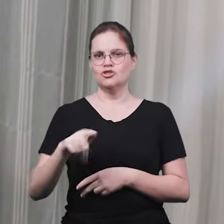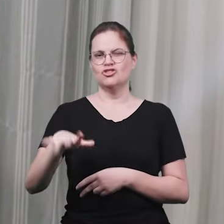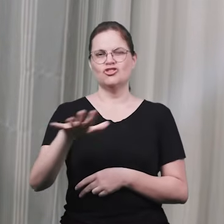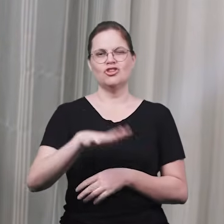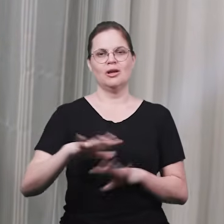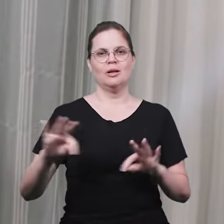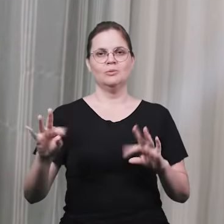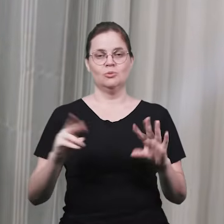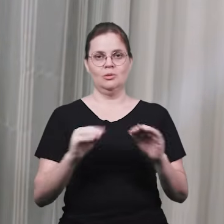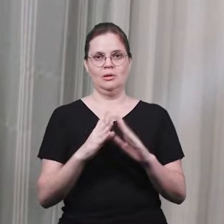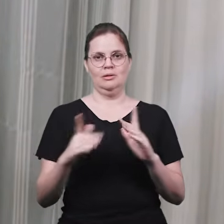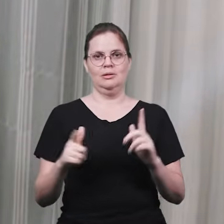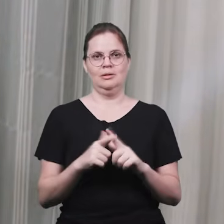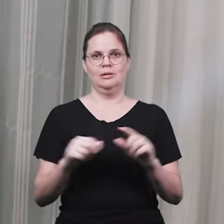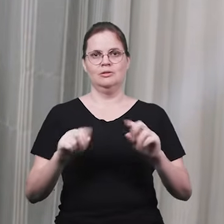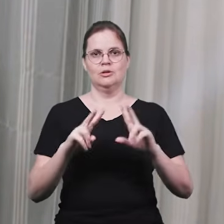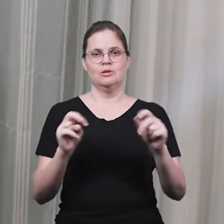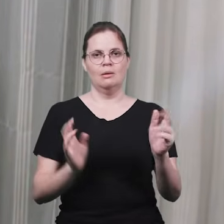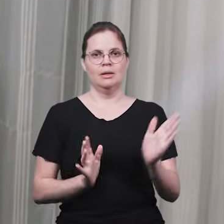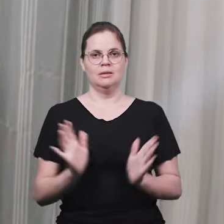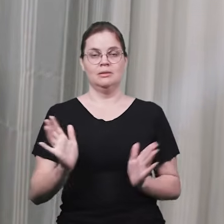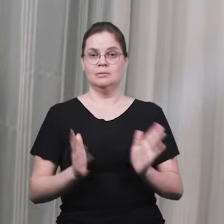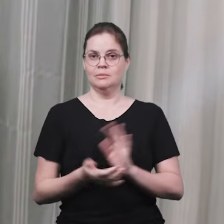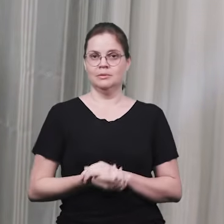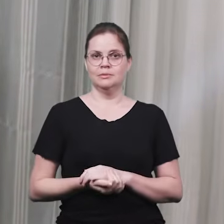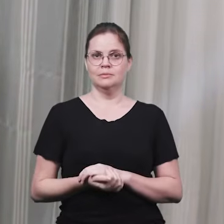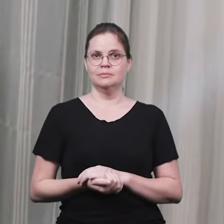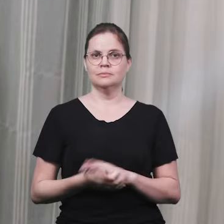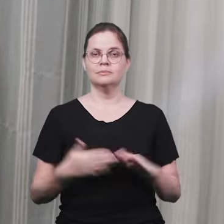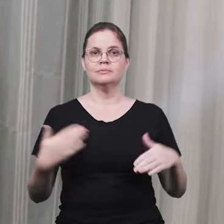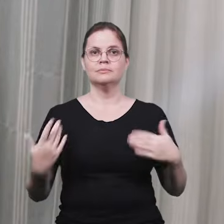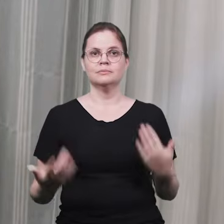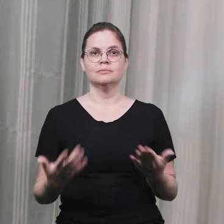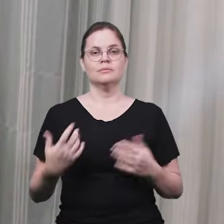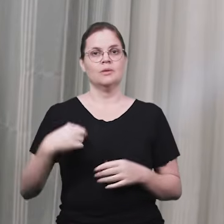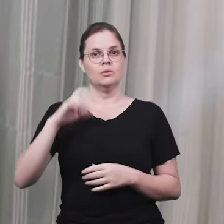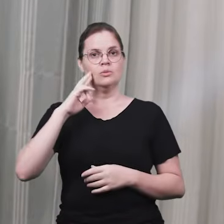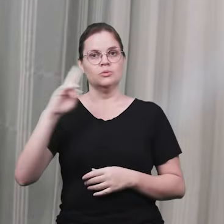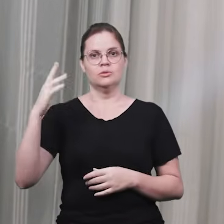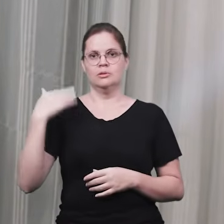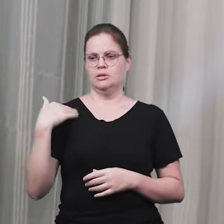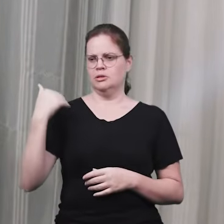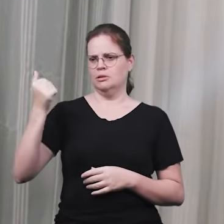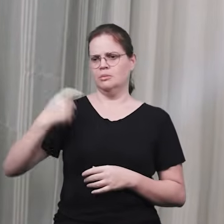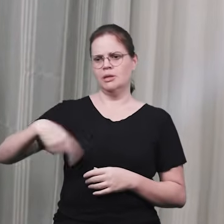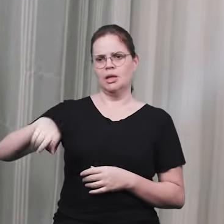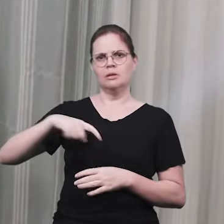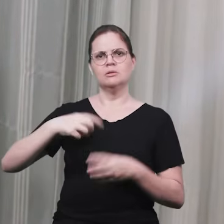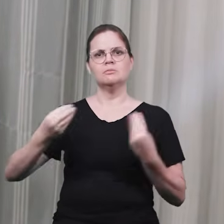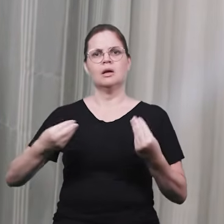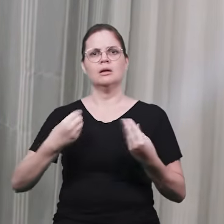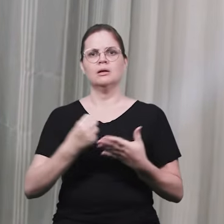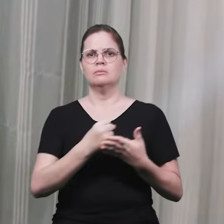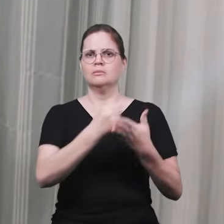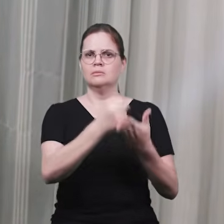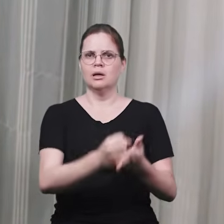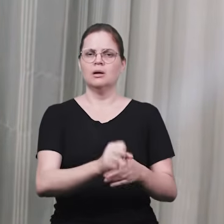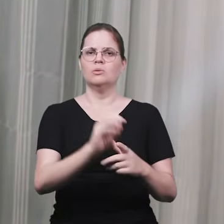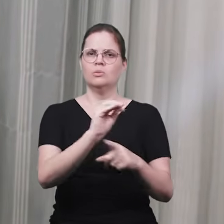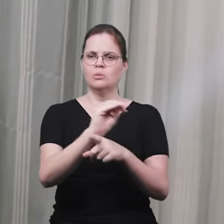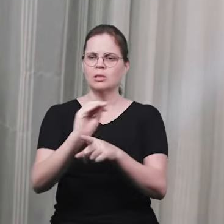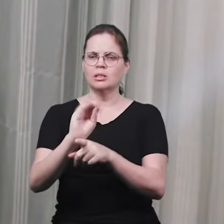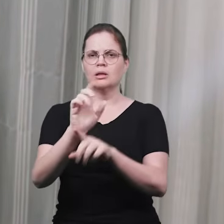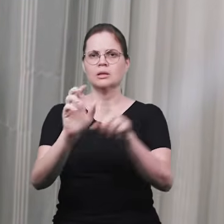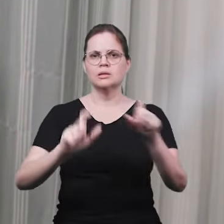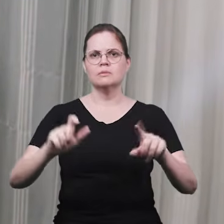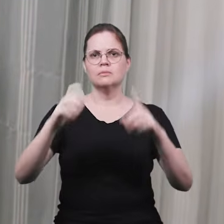a igreja, né, sobre essa questão da acessibilidade. O Senhor tem nos convocado para estar assistindo,